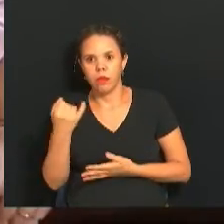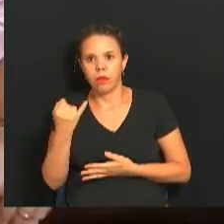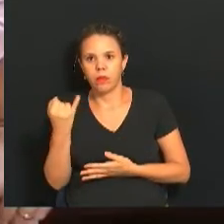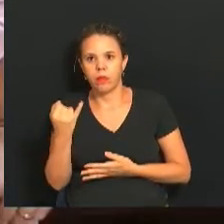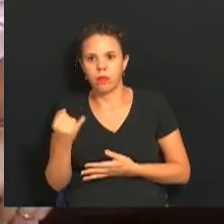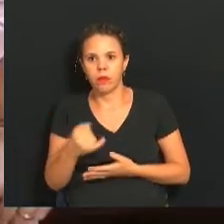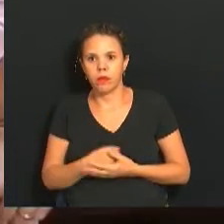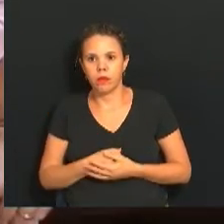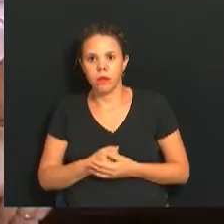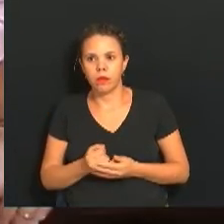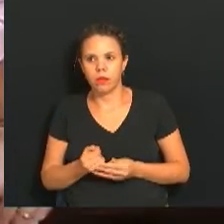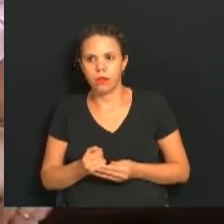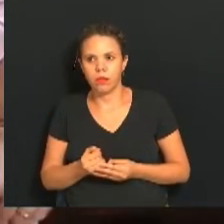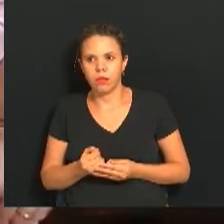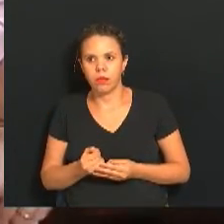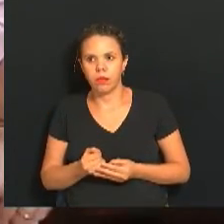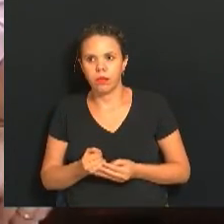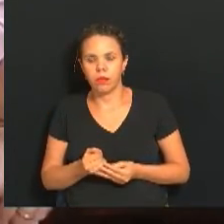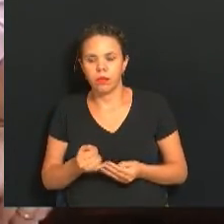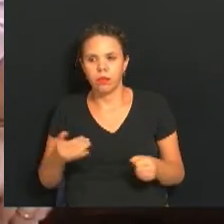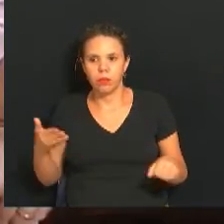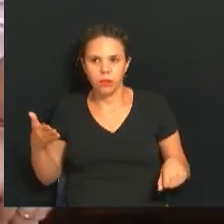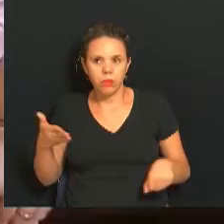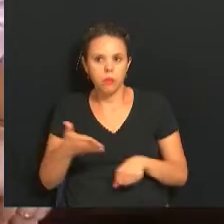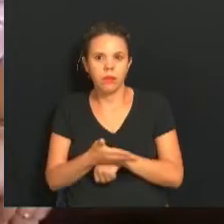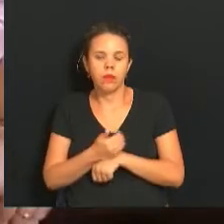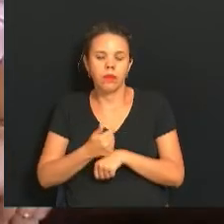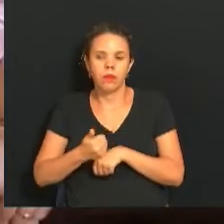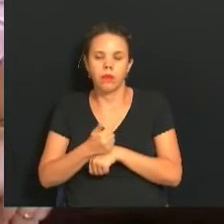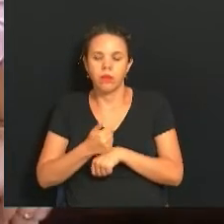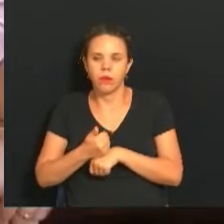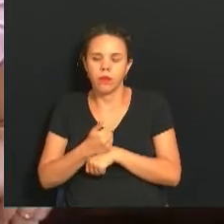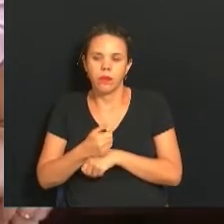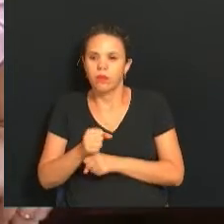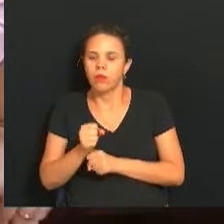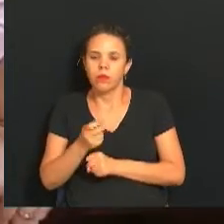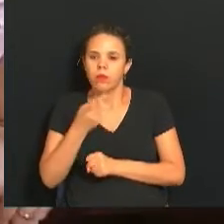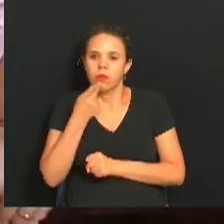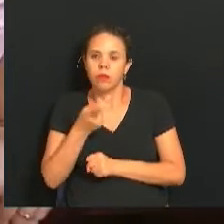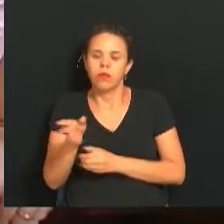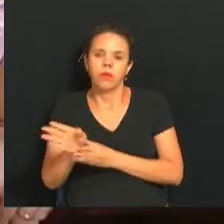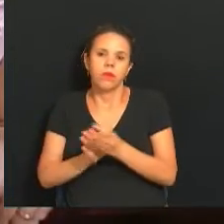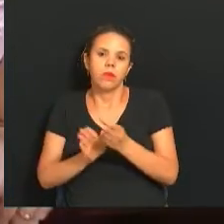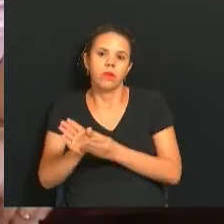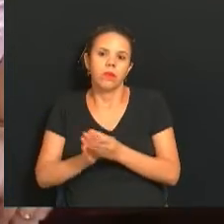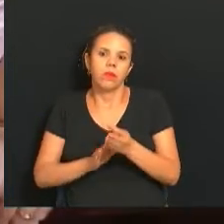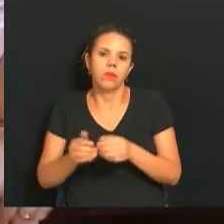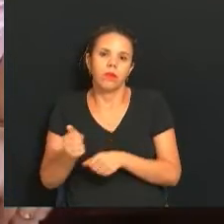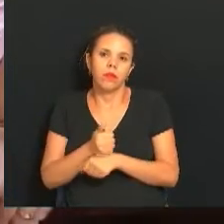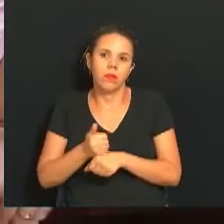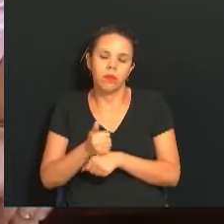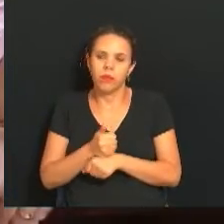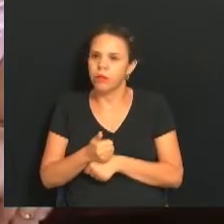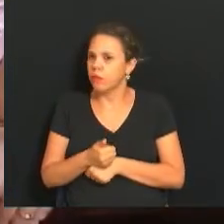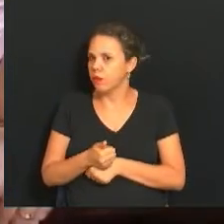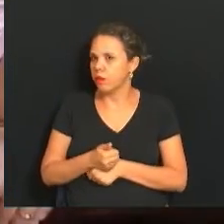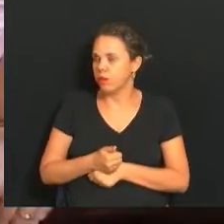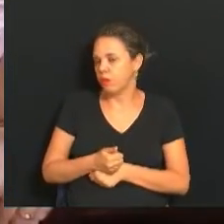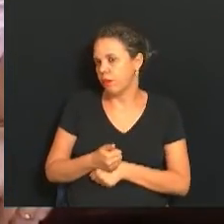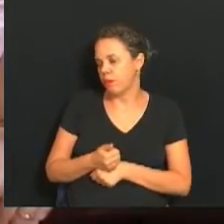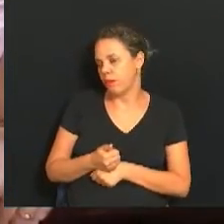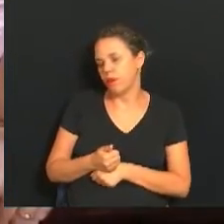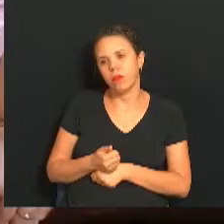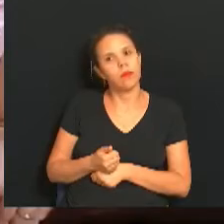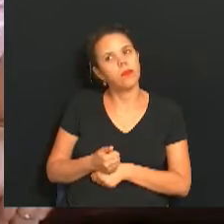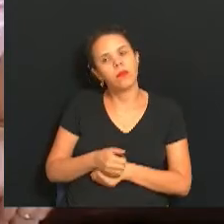pessoal? Bom, e para quem quer entrar nessa área, Deli, o que você pode falar para quem quer seguir essa profissão? A gente,